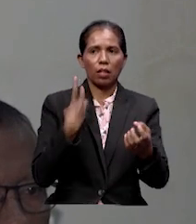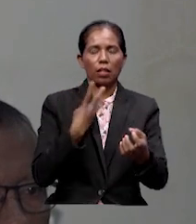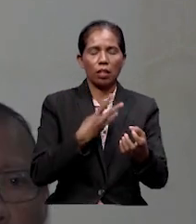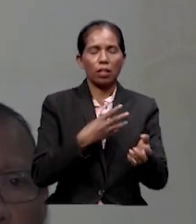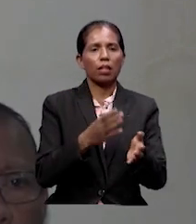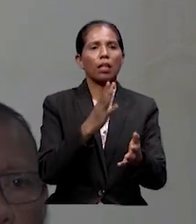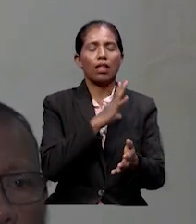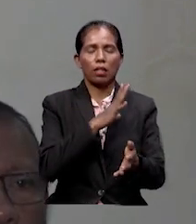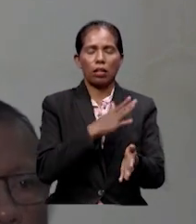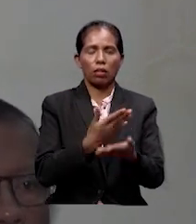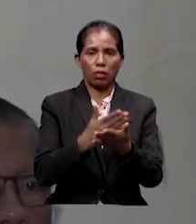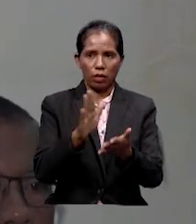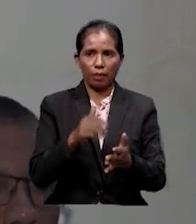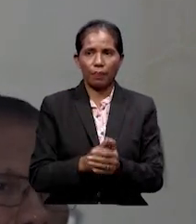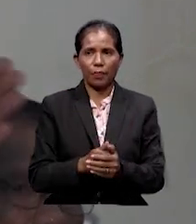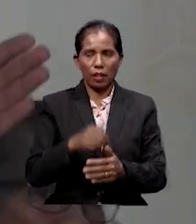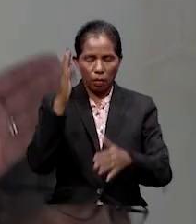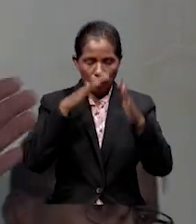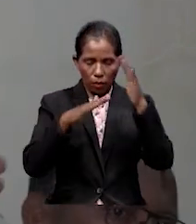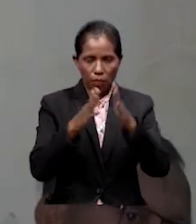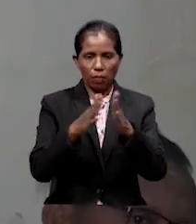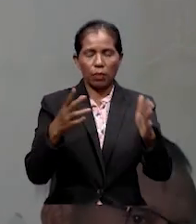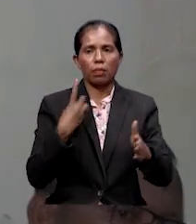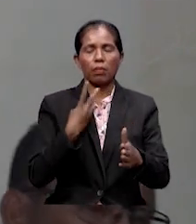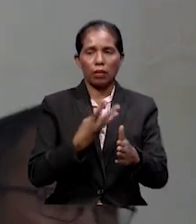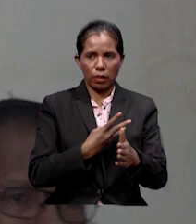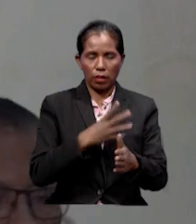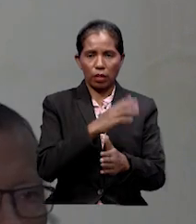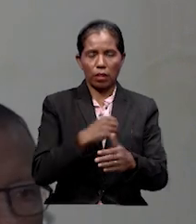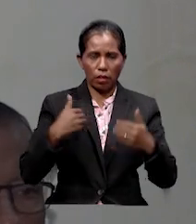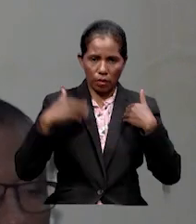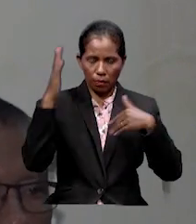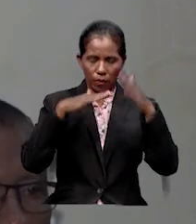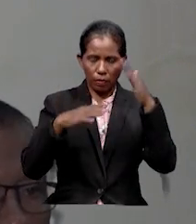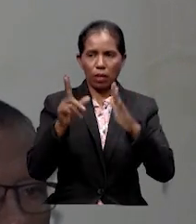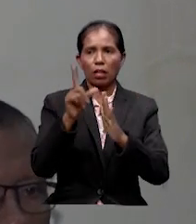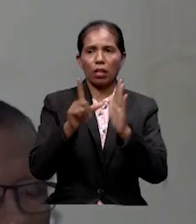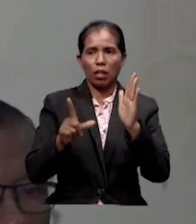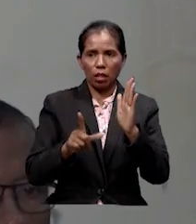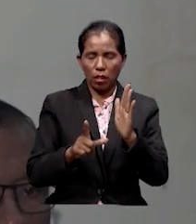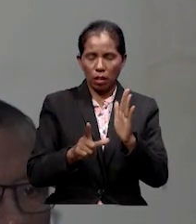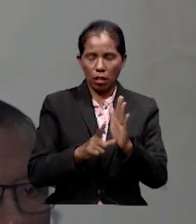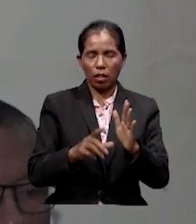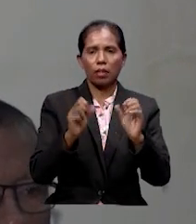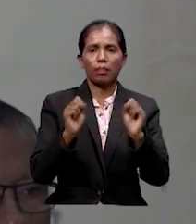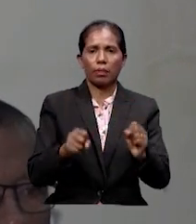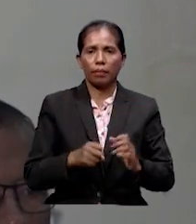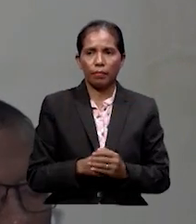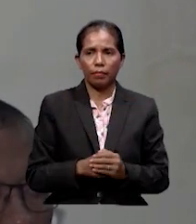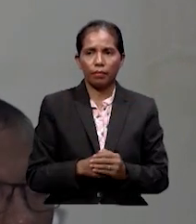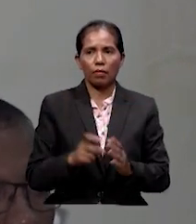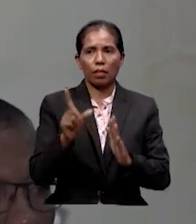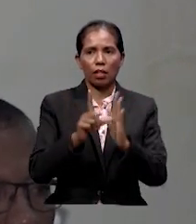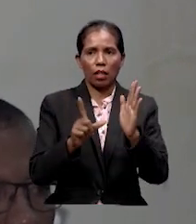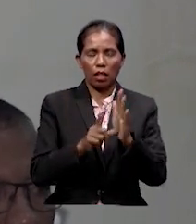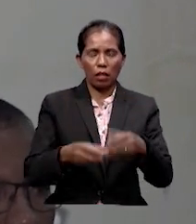lá. Posso até, problema boa de leite, mas legislação, e tem problema barra, lei barra, é clareza, lei barra, lei na forma